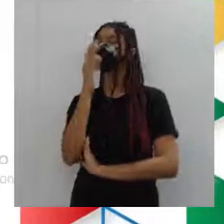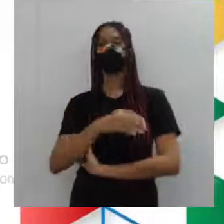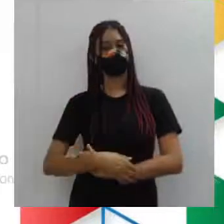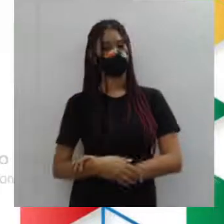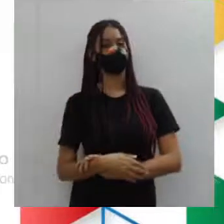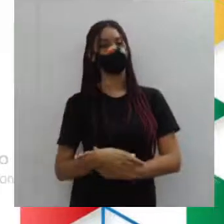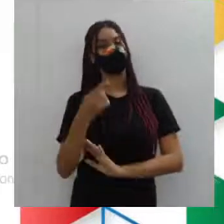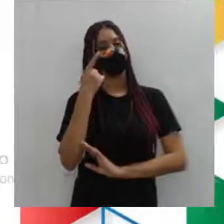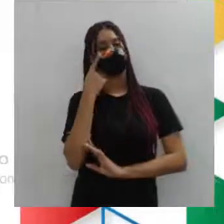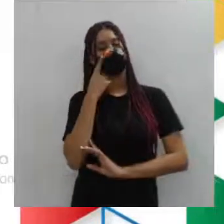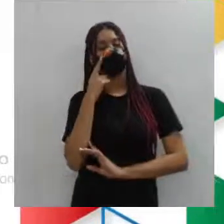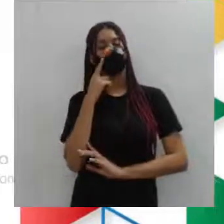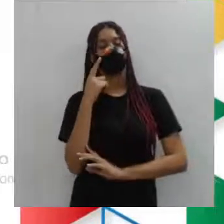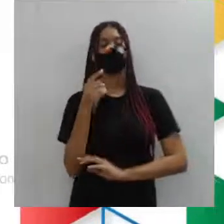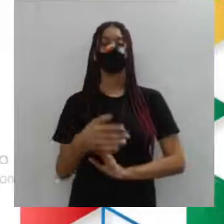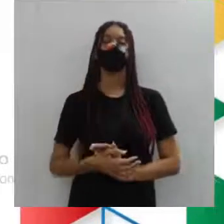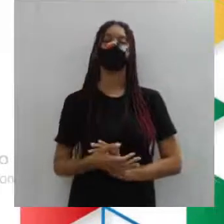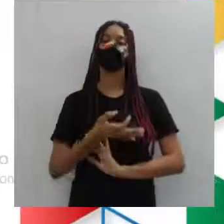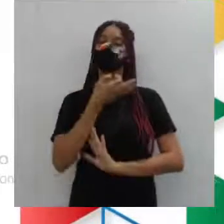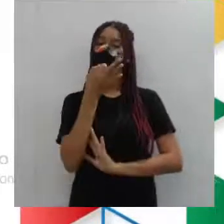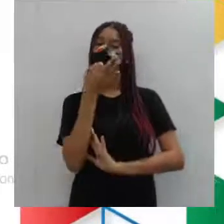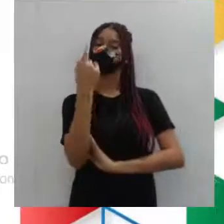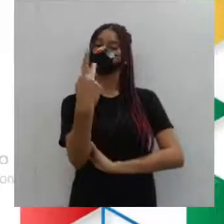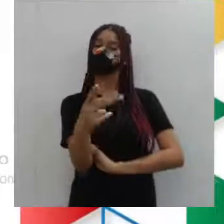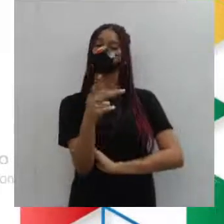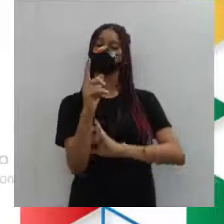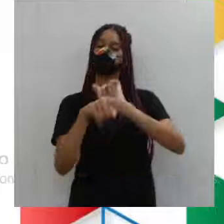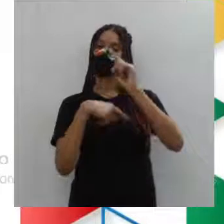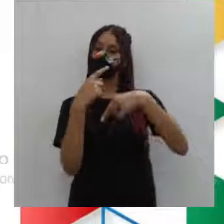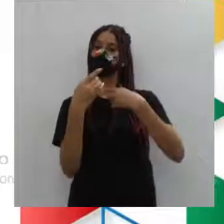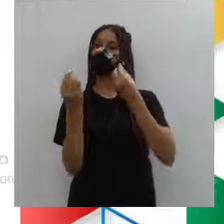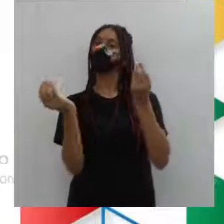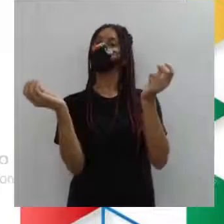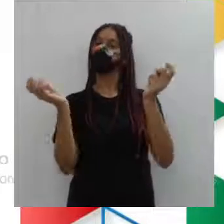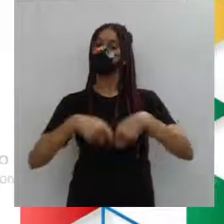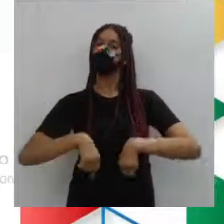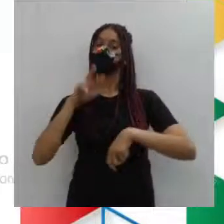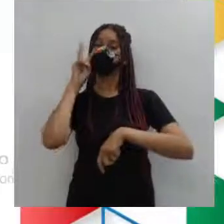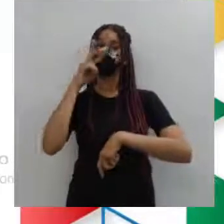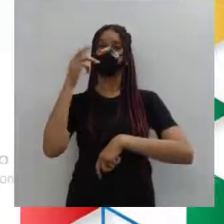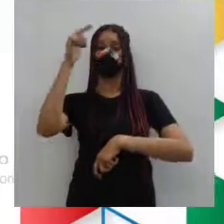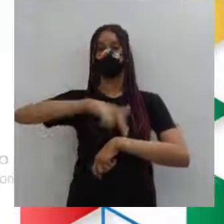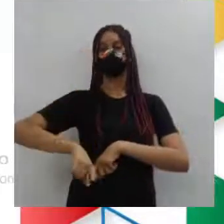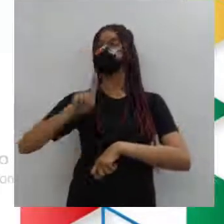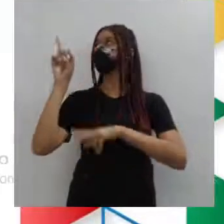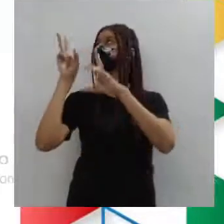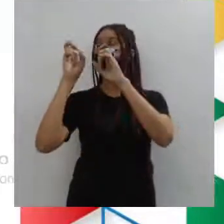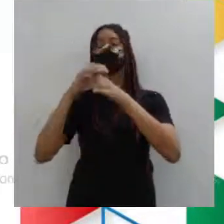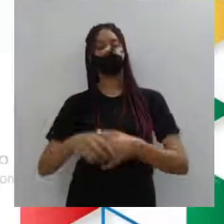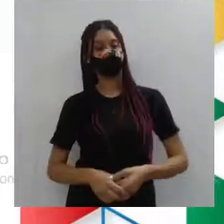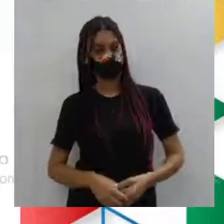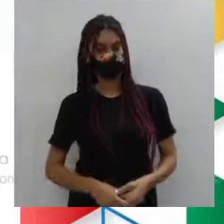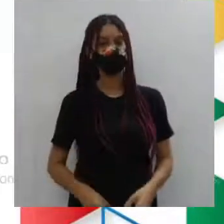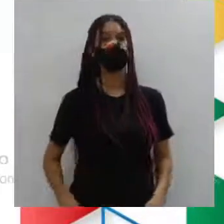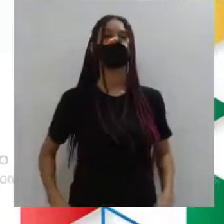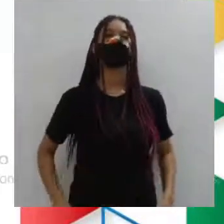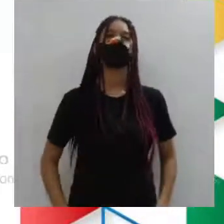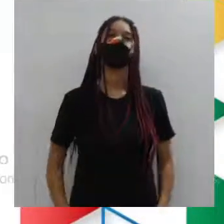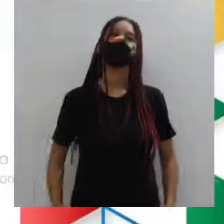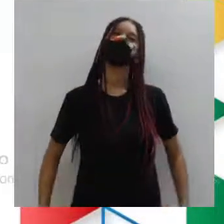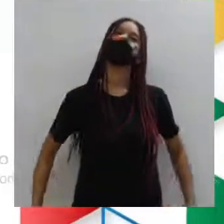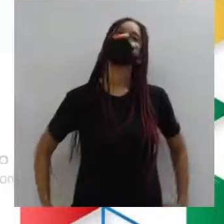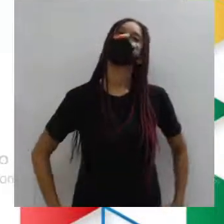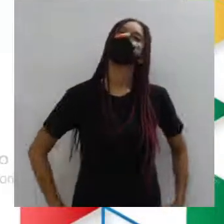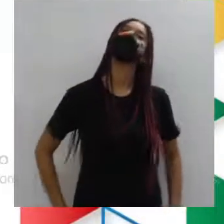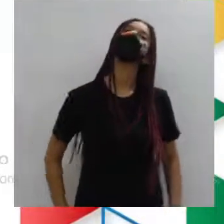uma olhada aí, mas eu vou te dar uma dica já já como que você pode rever esses assuntos, ok? Então vem comigo, ó. Resumo